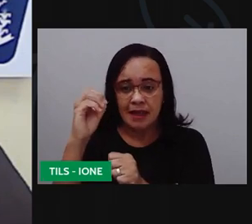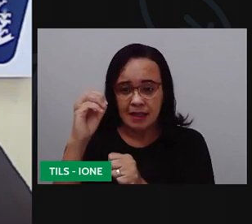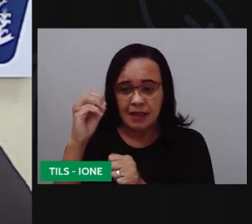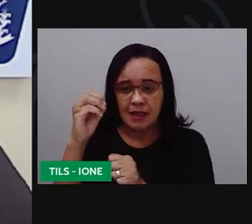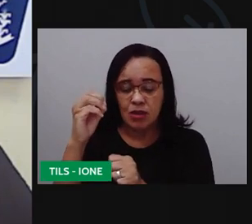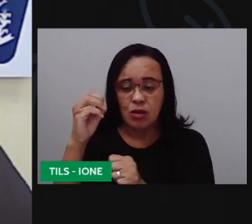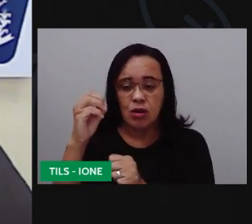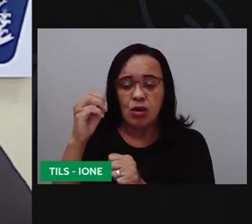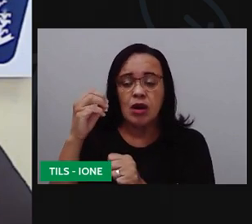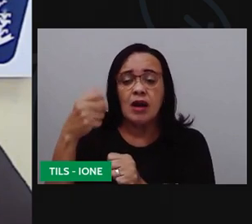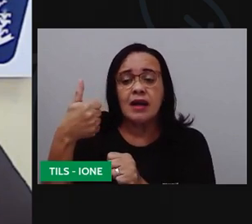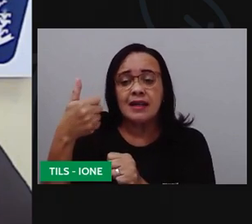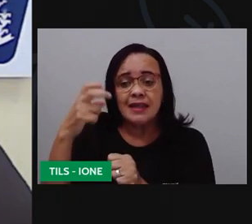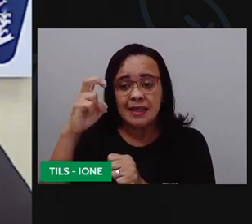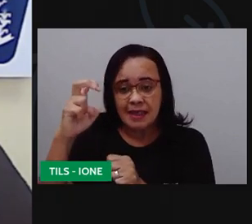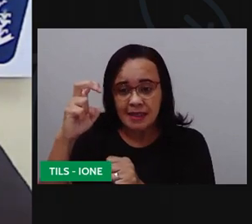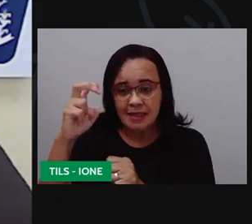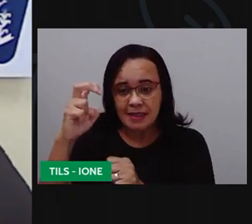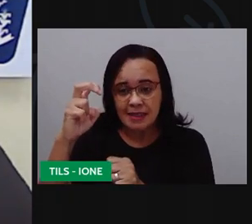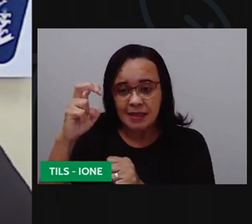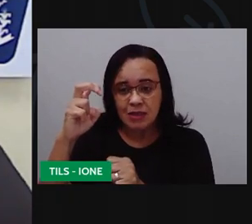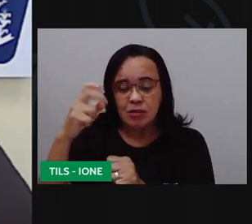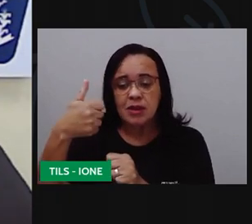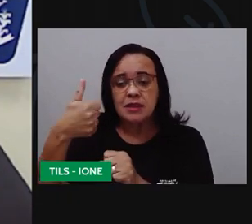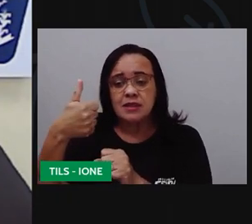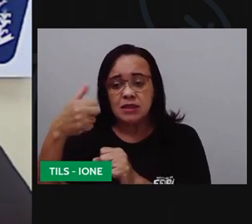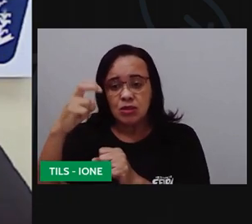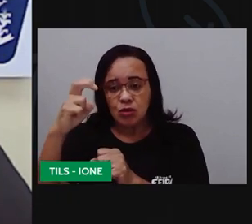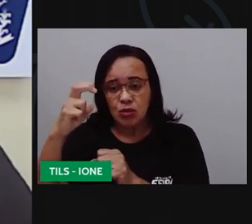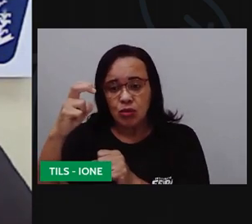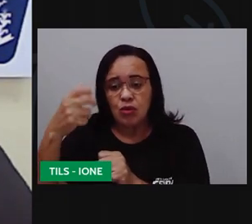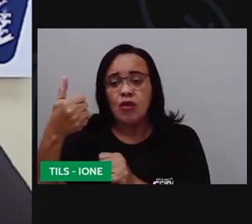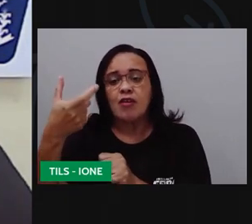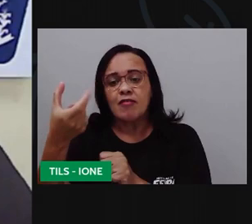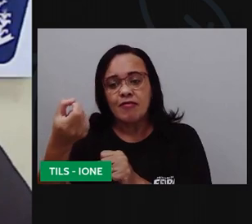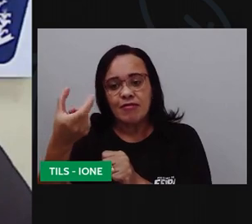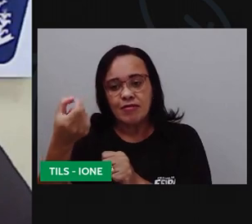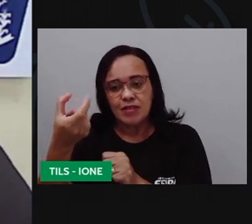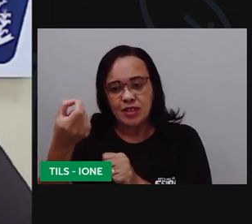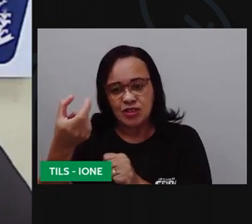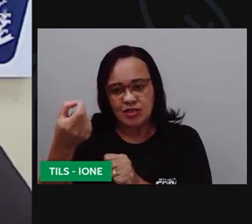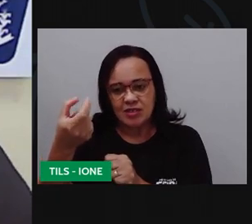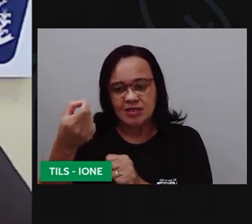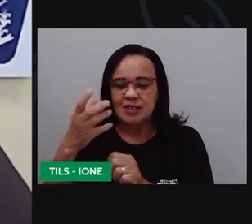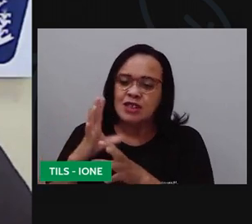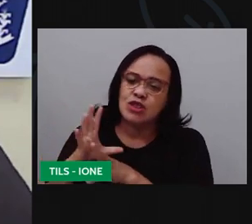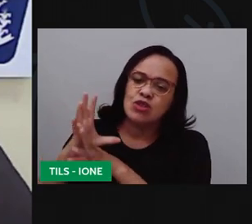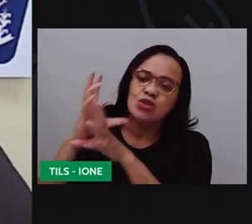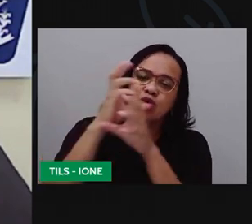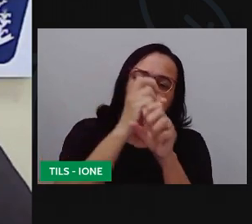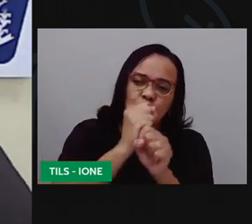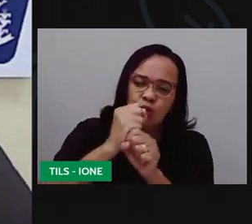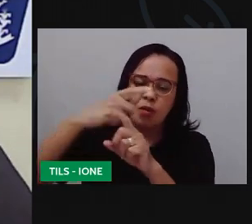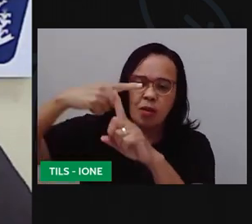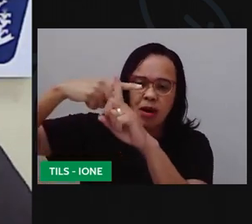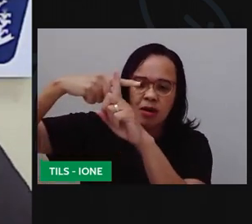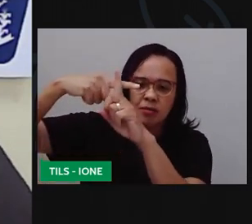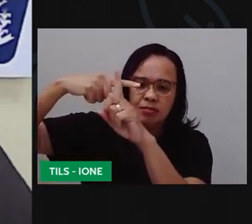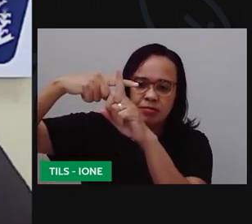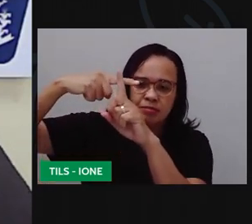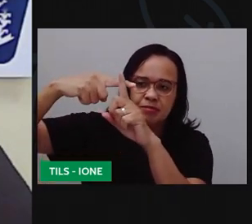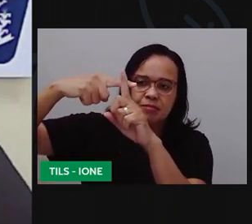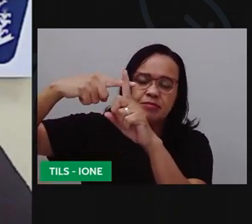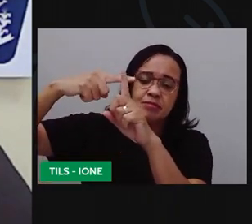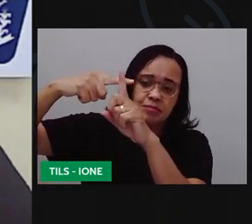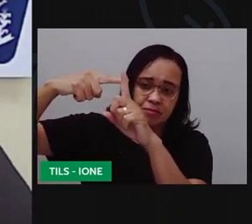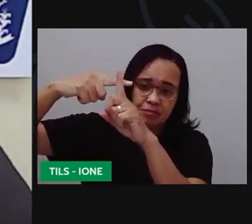Com mais cinco dessa, quinze. Com mais cinco, ó... 20. Então, eu usei a minha adição e sei